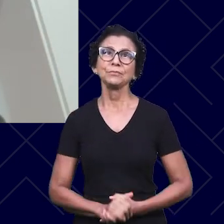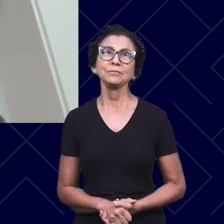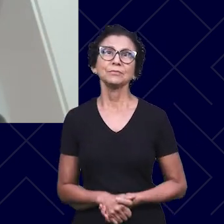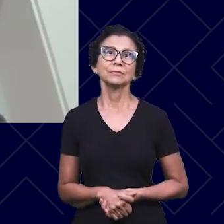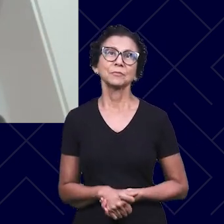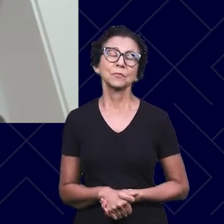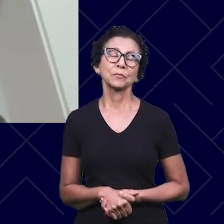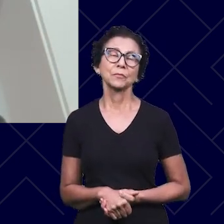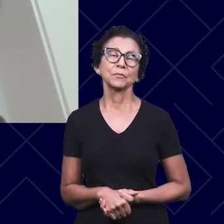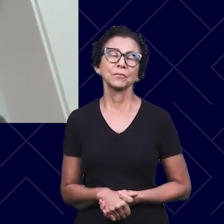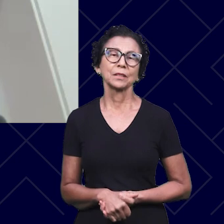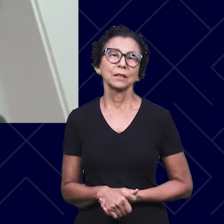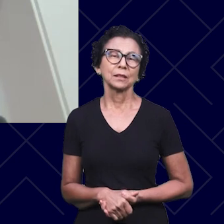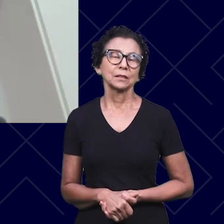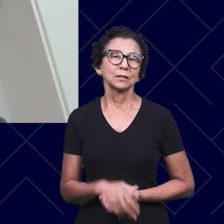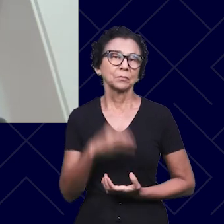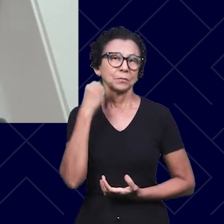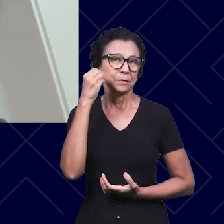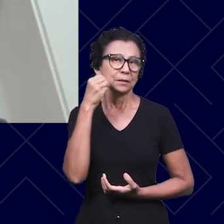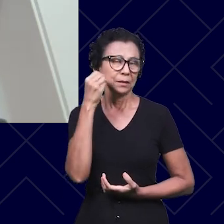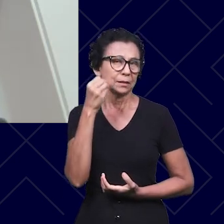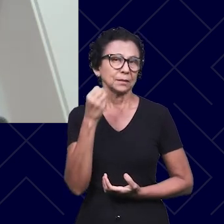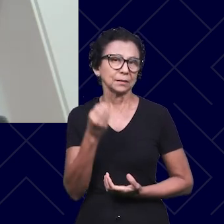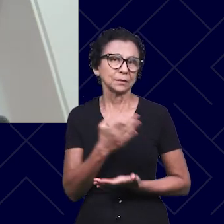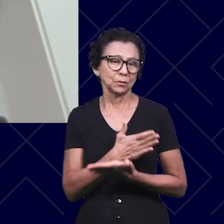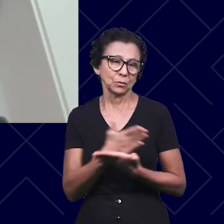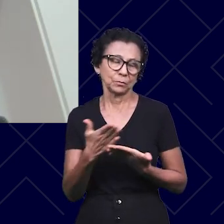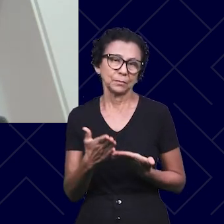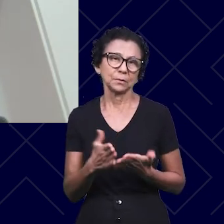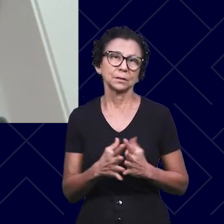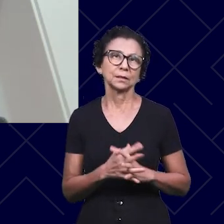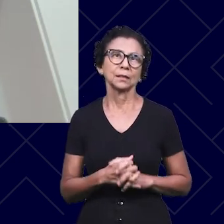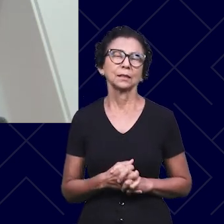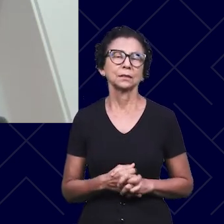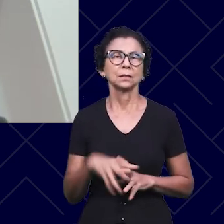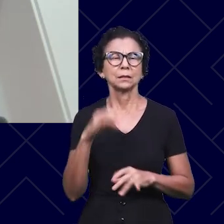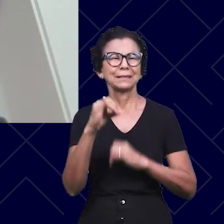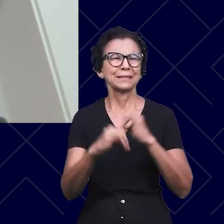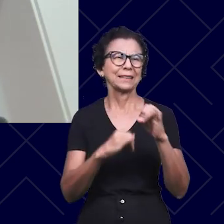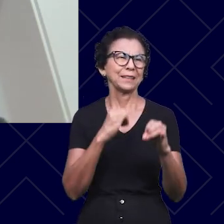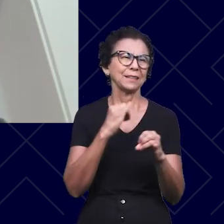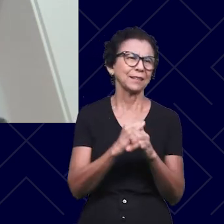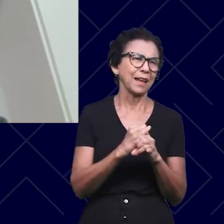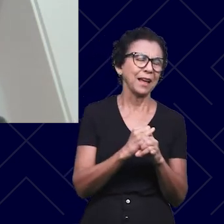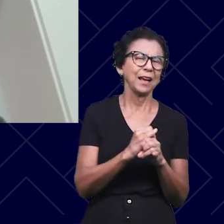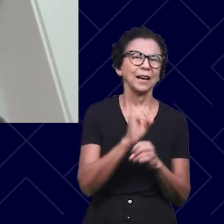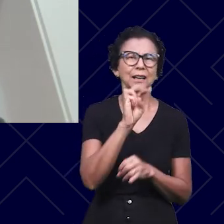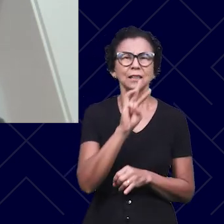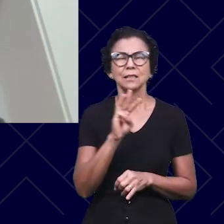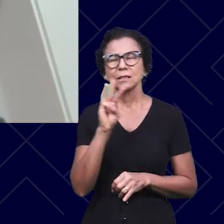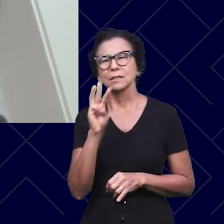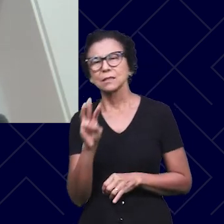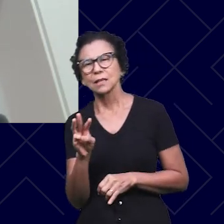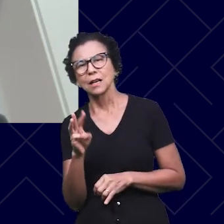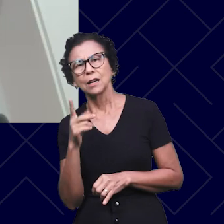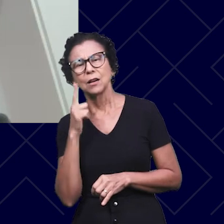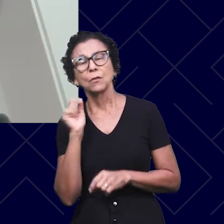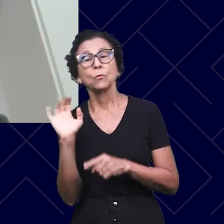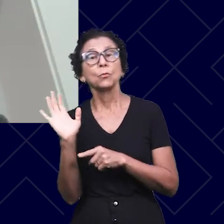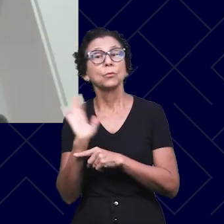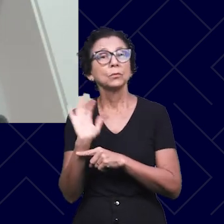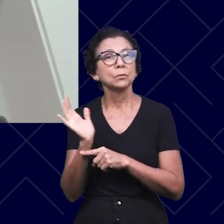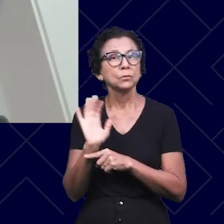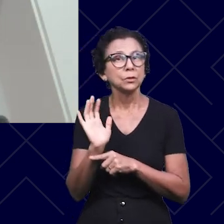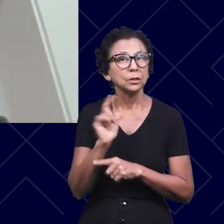foi dessa forma que eu comecei, né? Na realidade, né? Eu comecei dessa forma, olhando na internet, vendo os sites, começando a